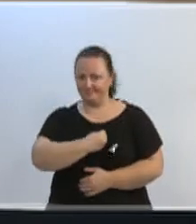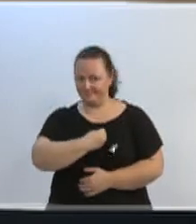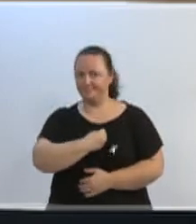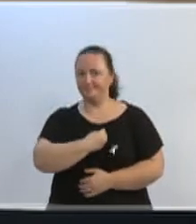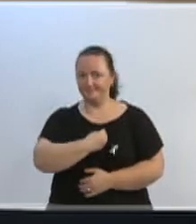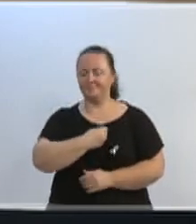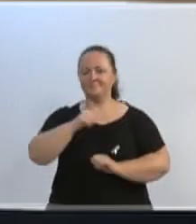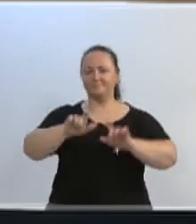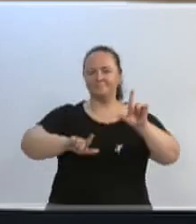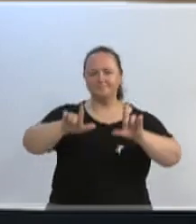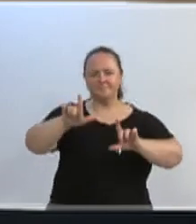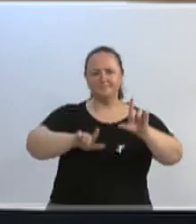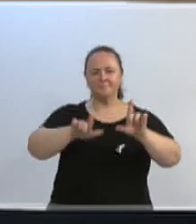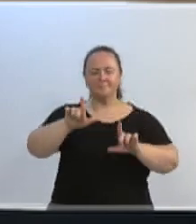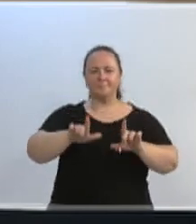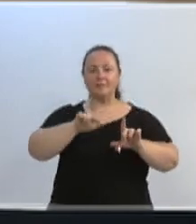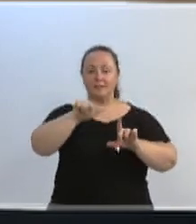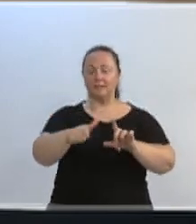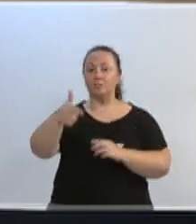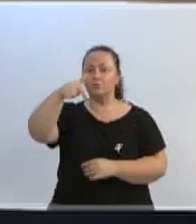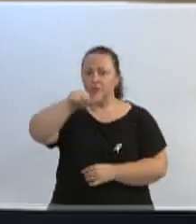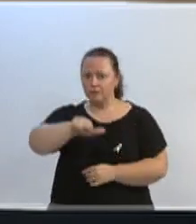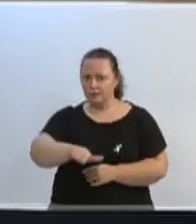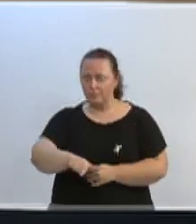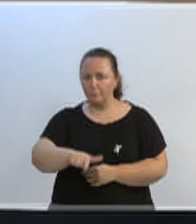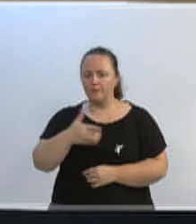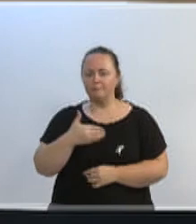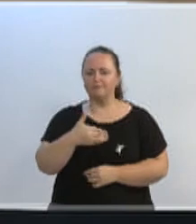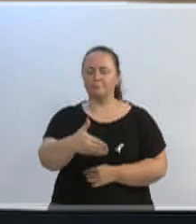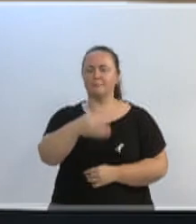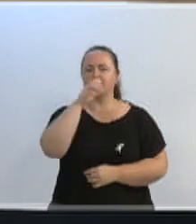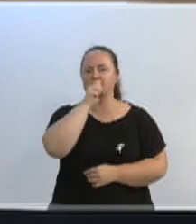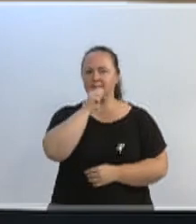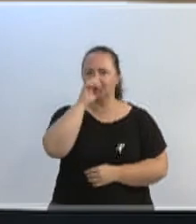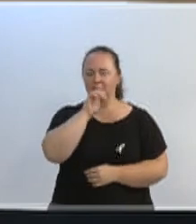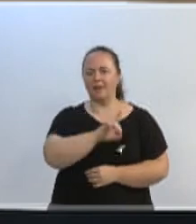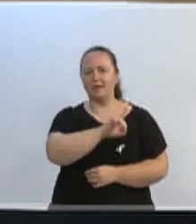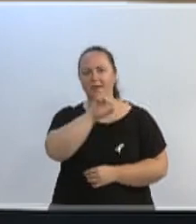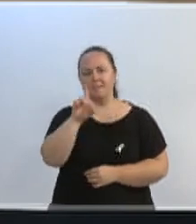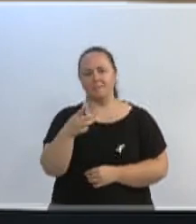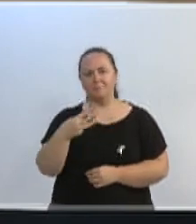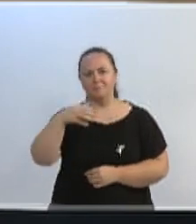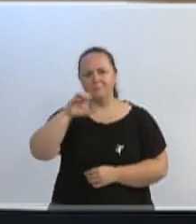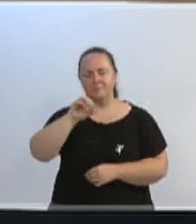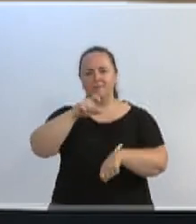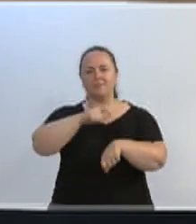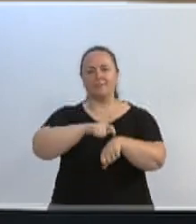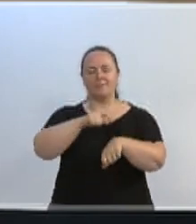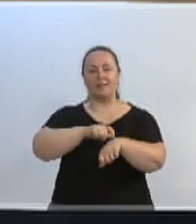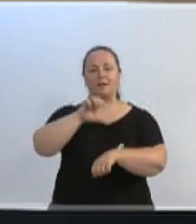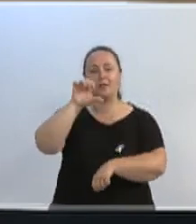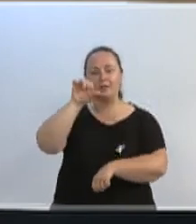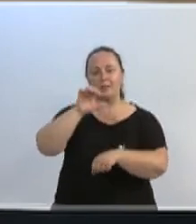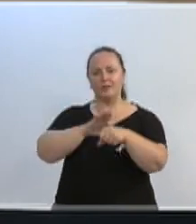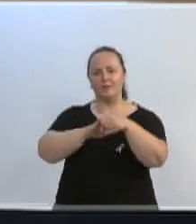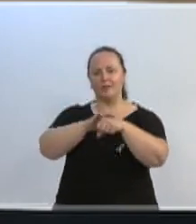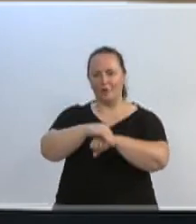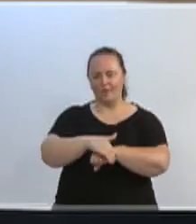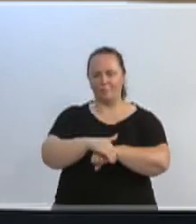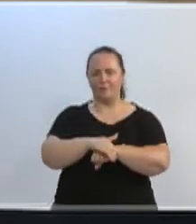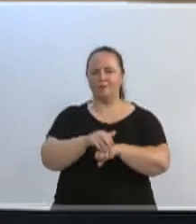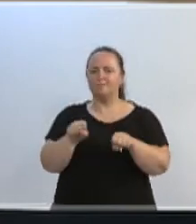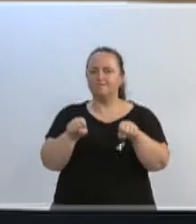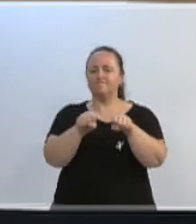TV Legislativa e será reprisada no próximo sábado, dia 30, às 21 horas, pelos